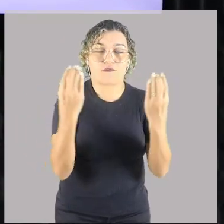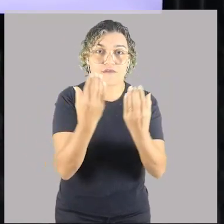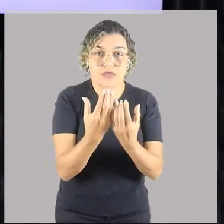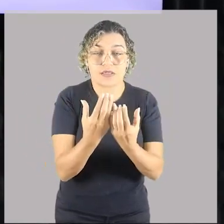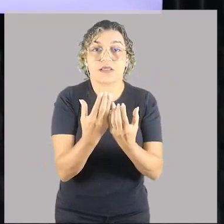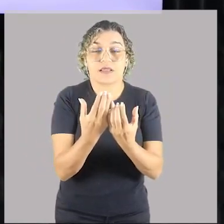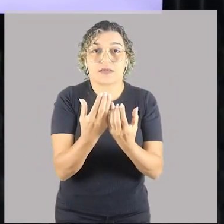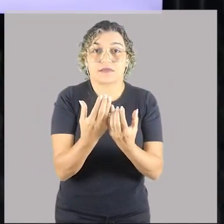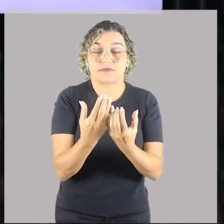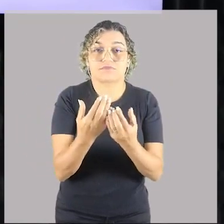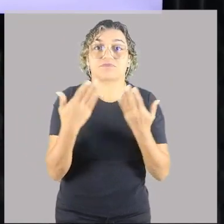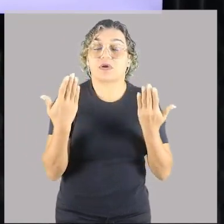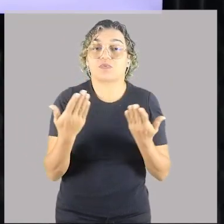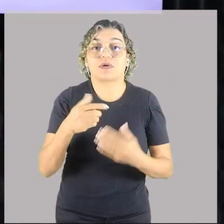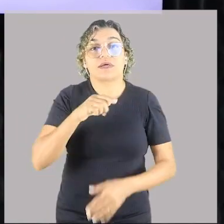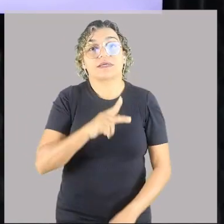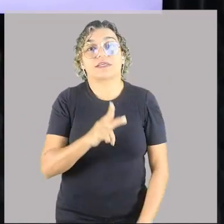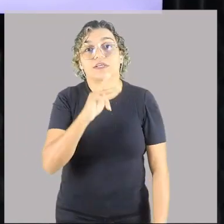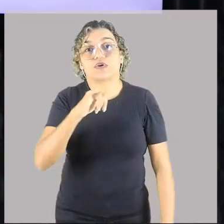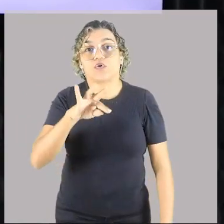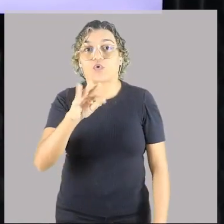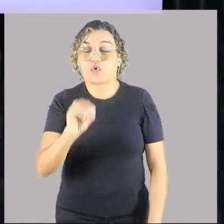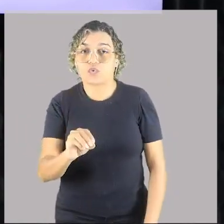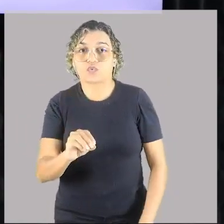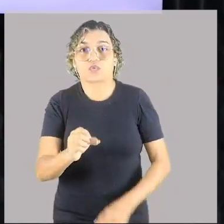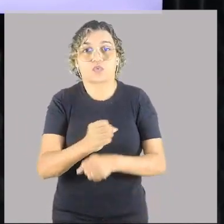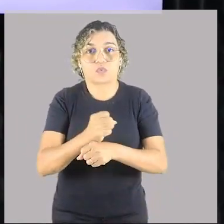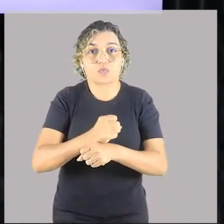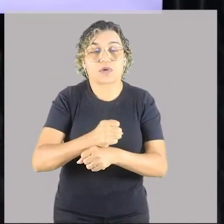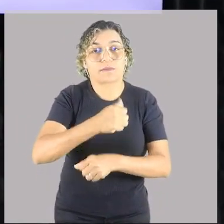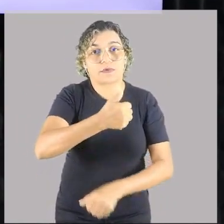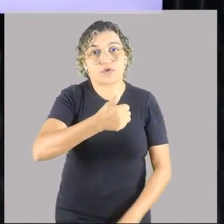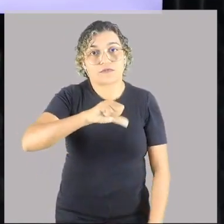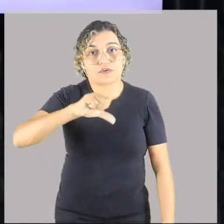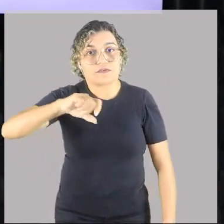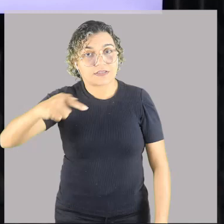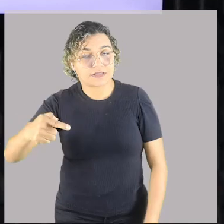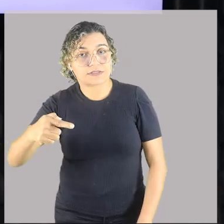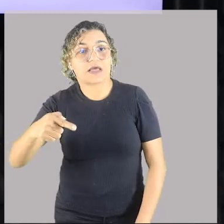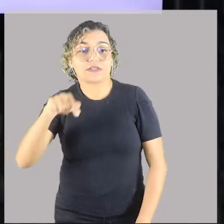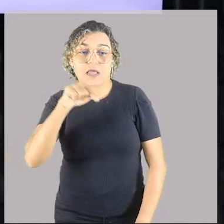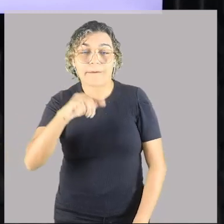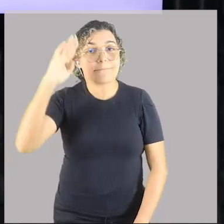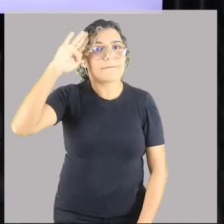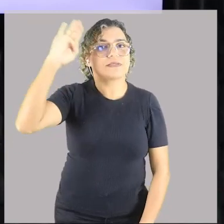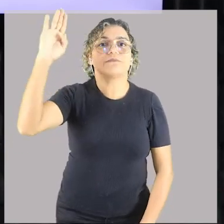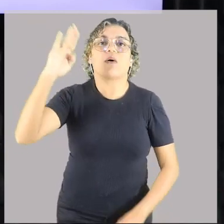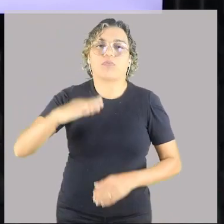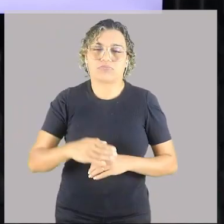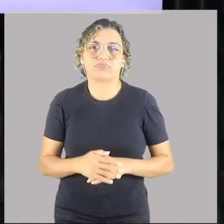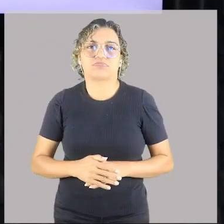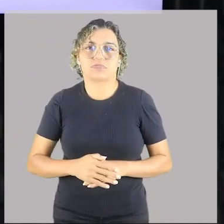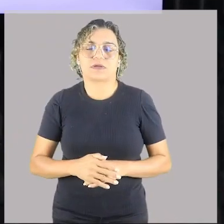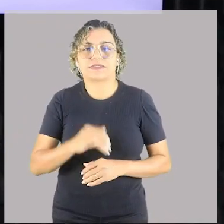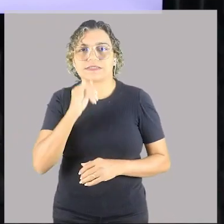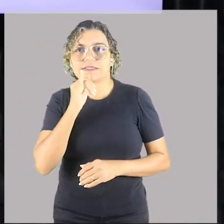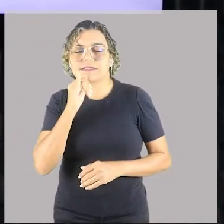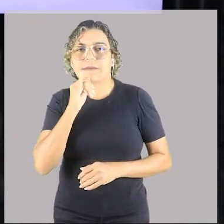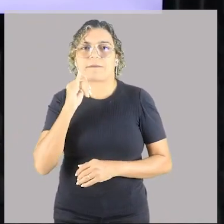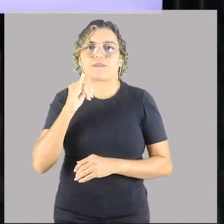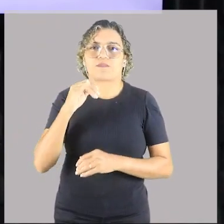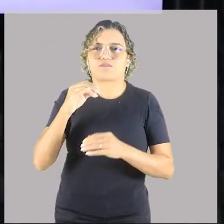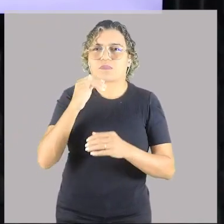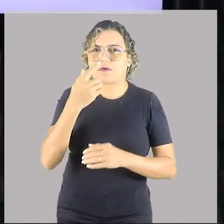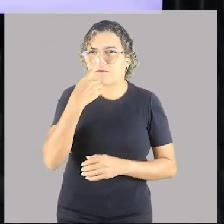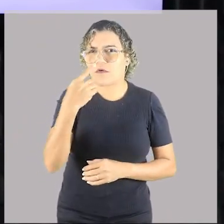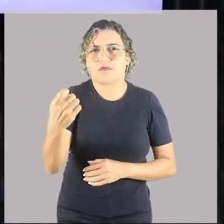uma escala global, Quioto, em 1997, ela acaba sendo uma das principais, para reduzir a poluição